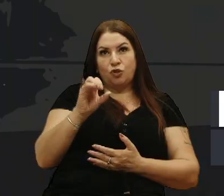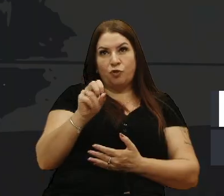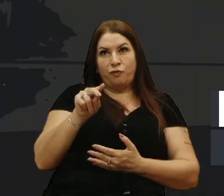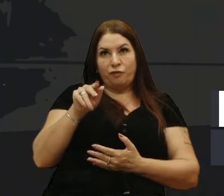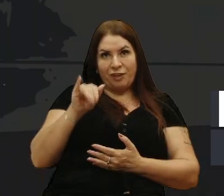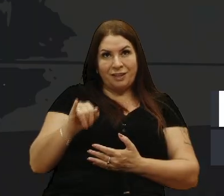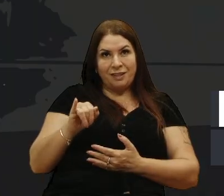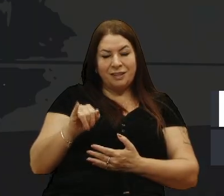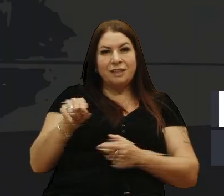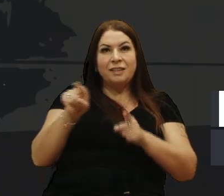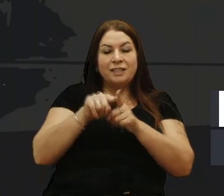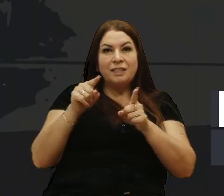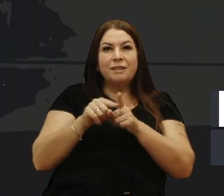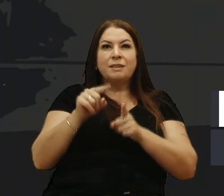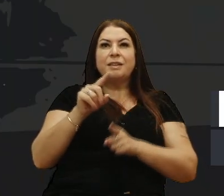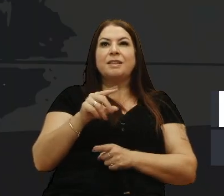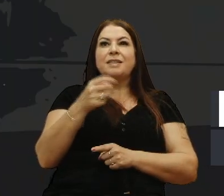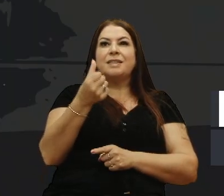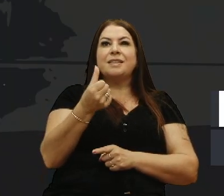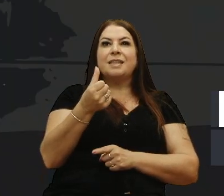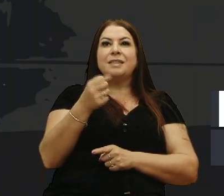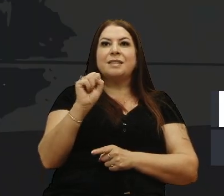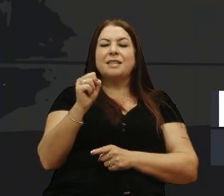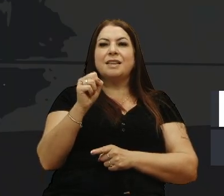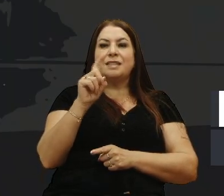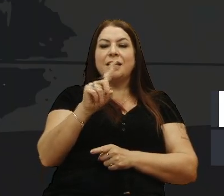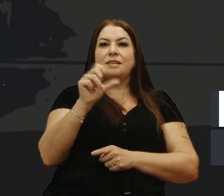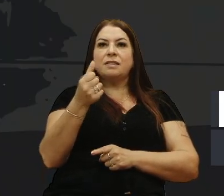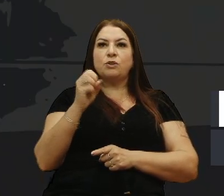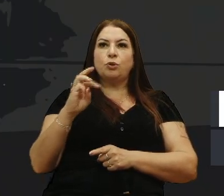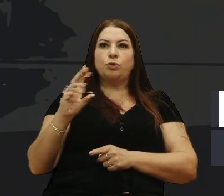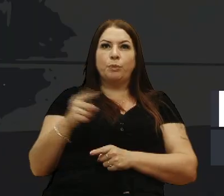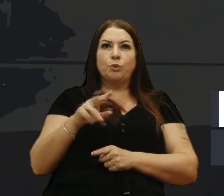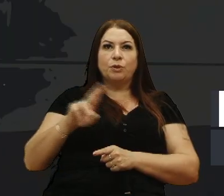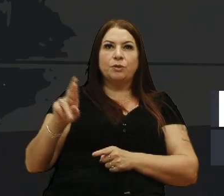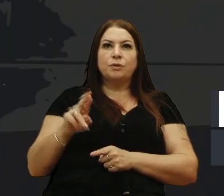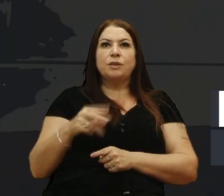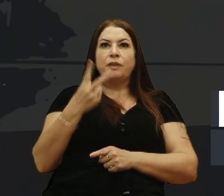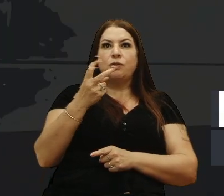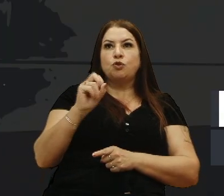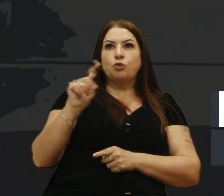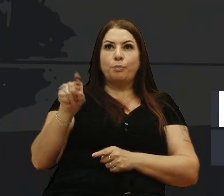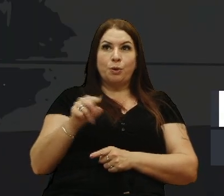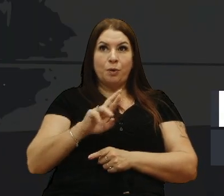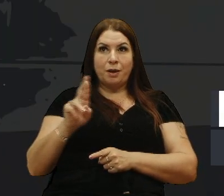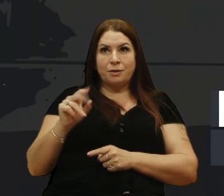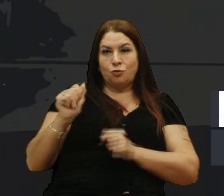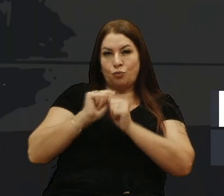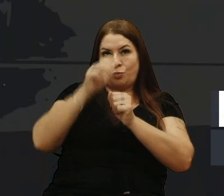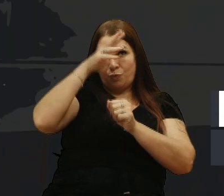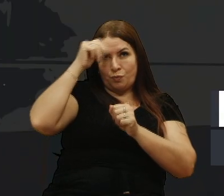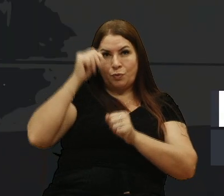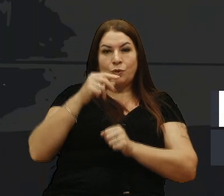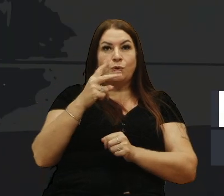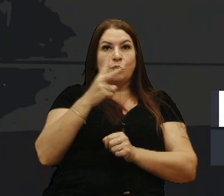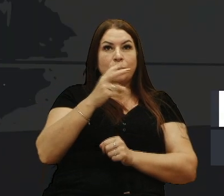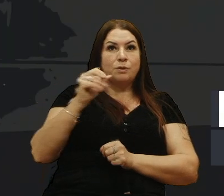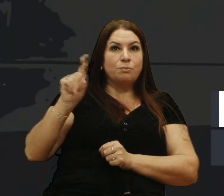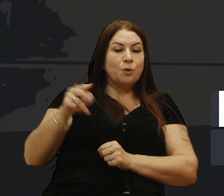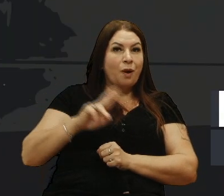no valor de R$168 mil e uma contrapartida do município no valor de R$28 mil. Isso a gente está falando de R$200